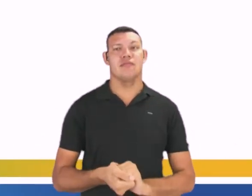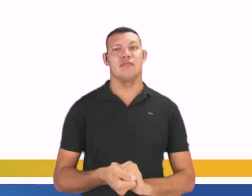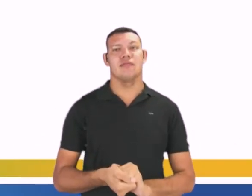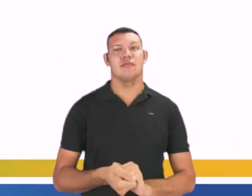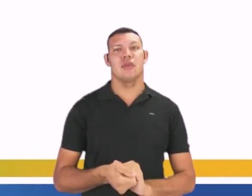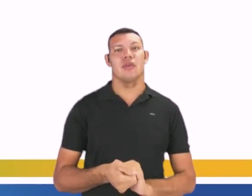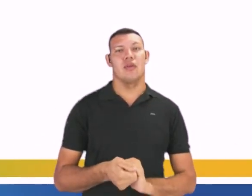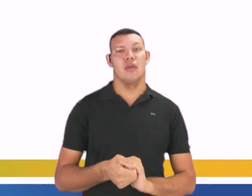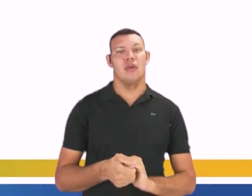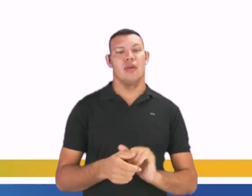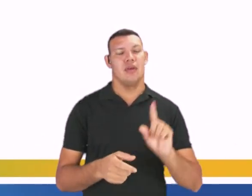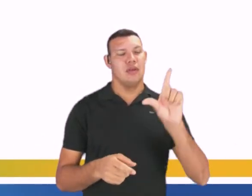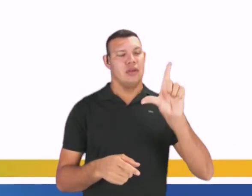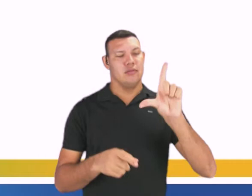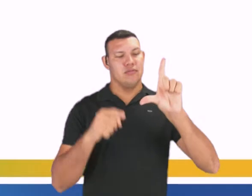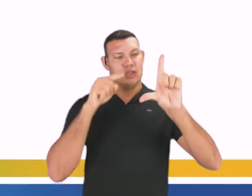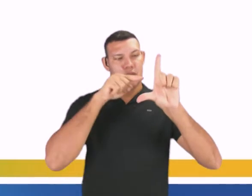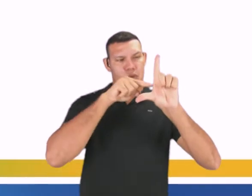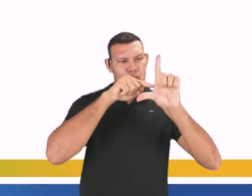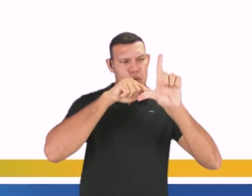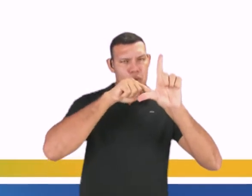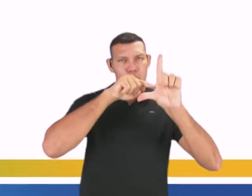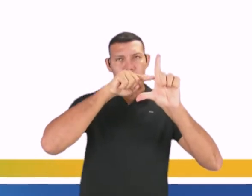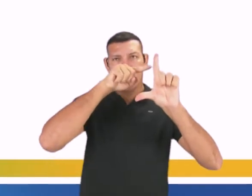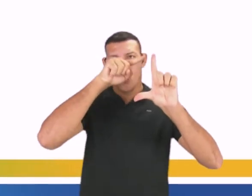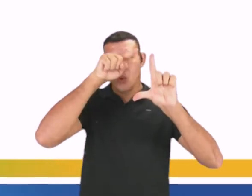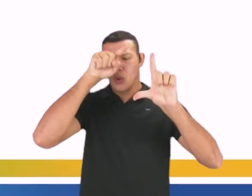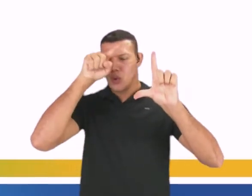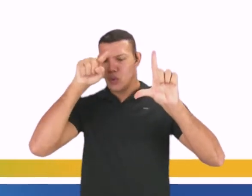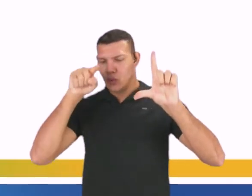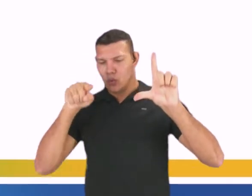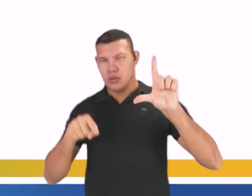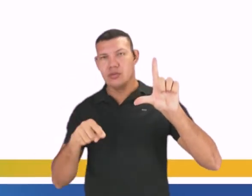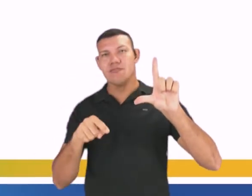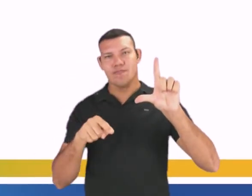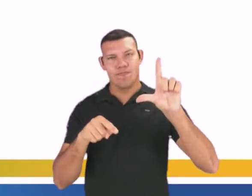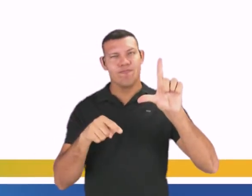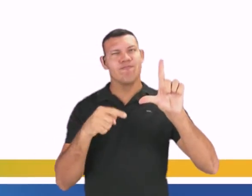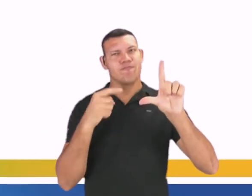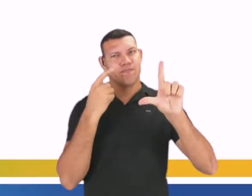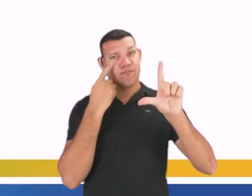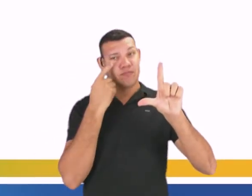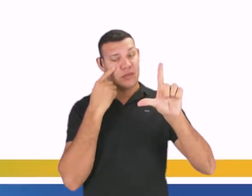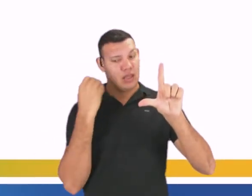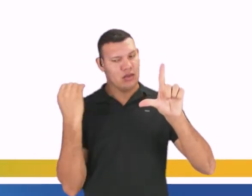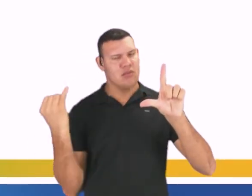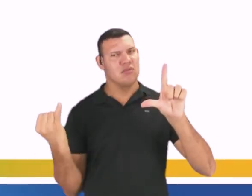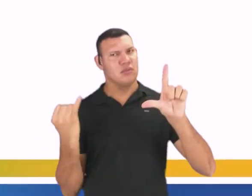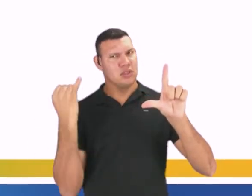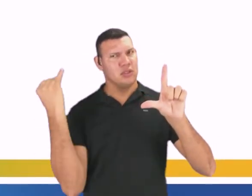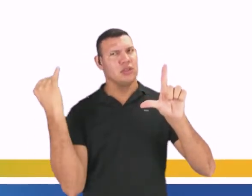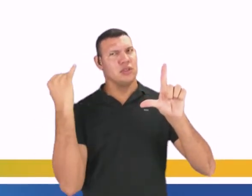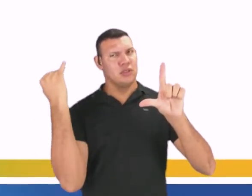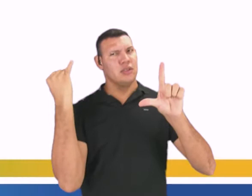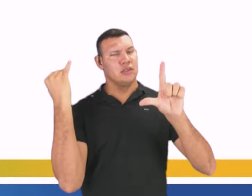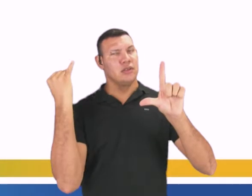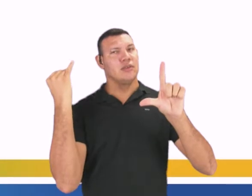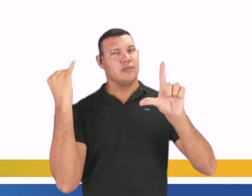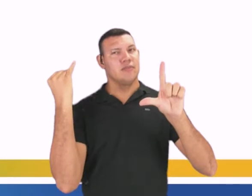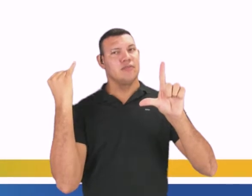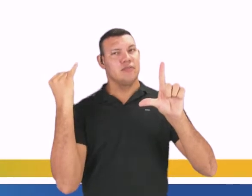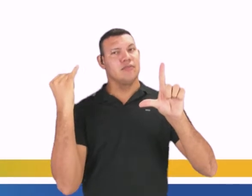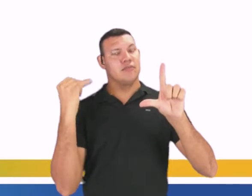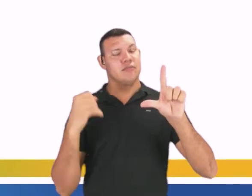da parábola, né? E aí nós temos dois endereços muito importantes para ser estudado, que é